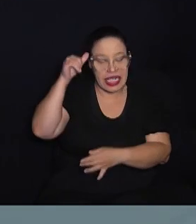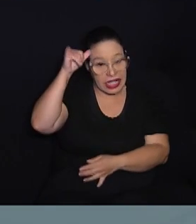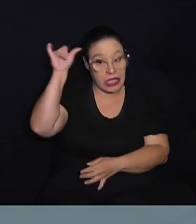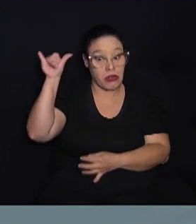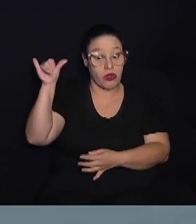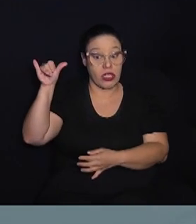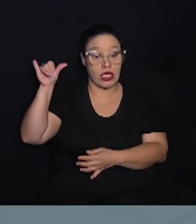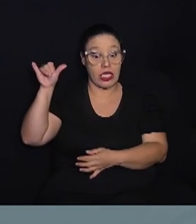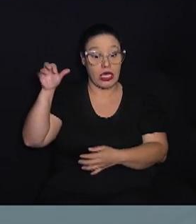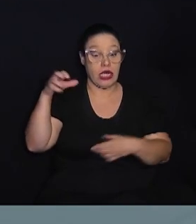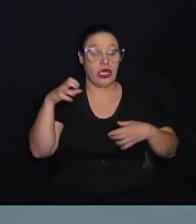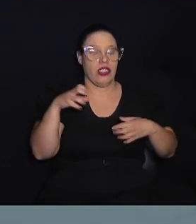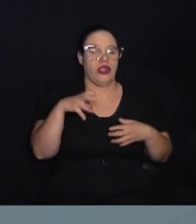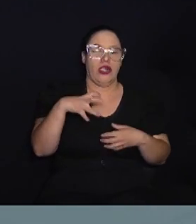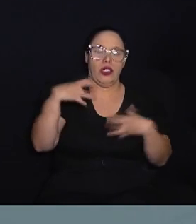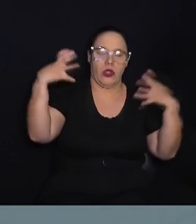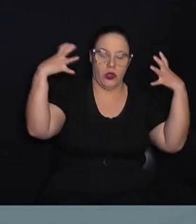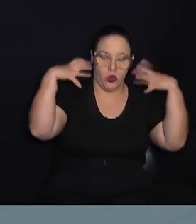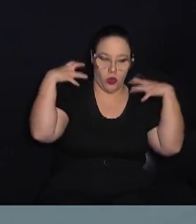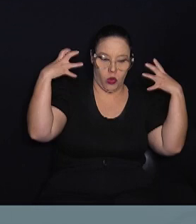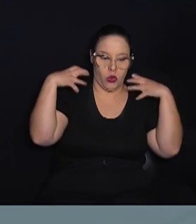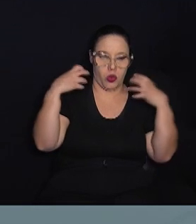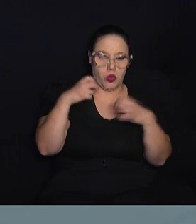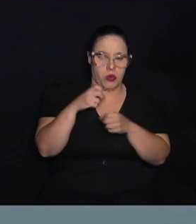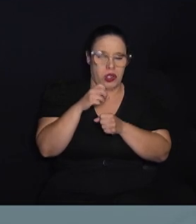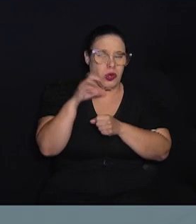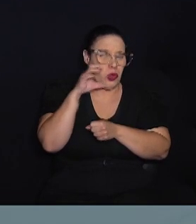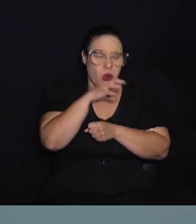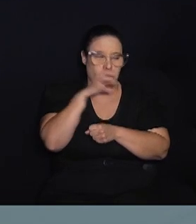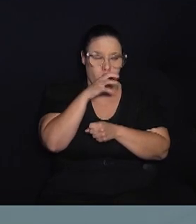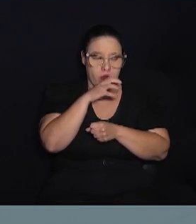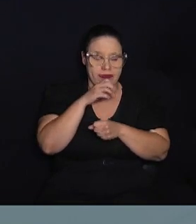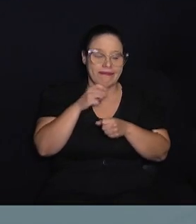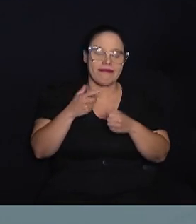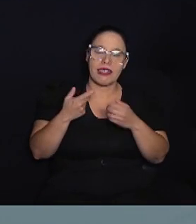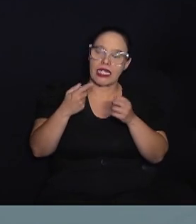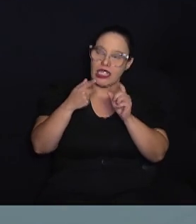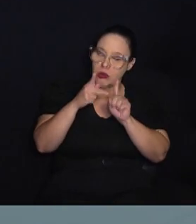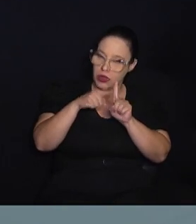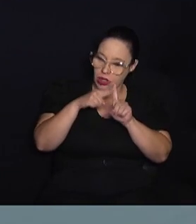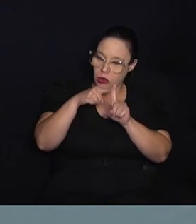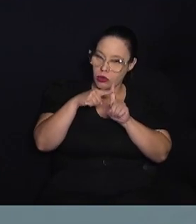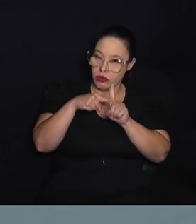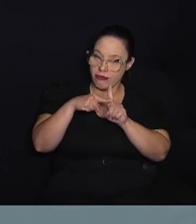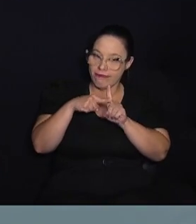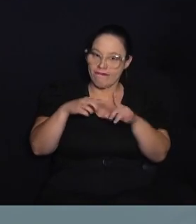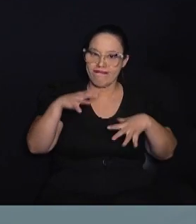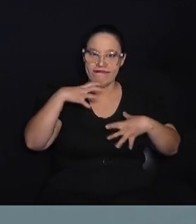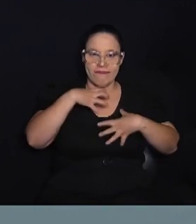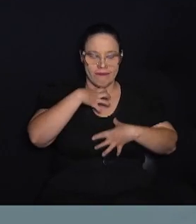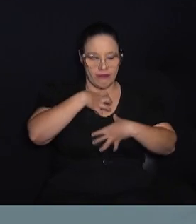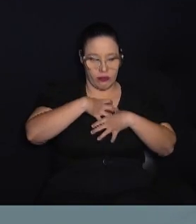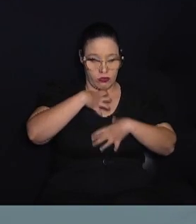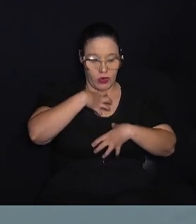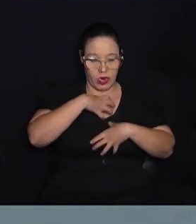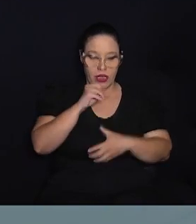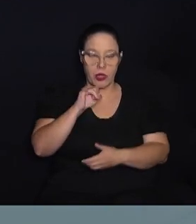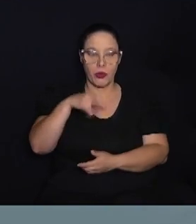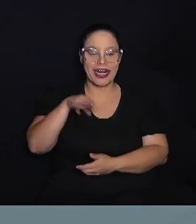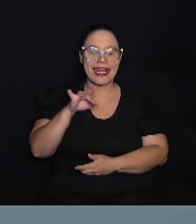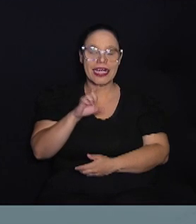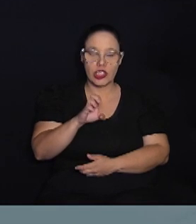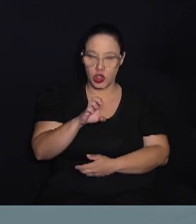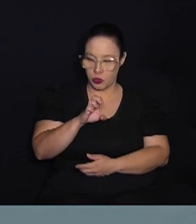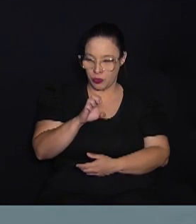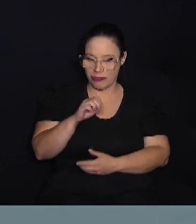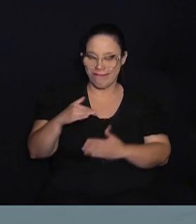esses choques né grandes amplitudes em tempo curto da temperatura isso pode mexer um pouco com a imunidade da